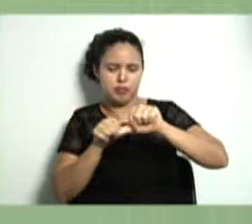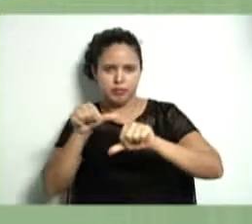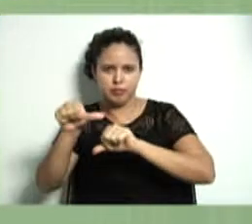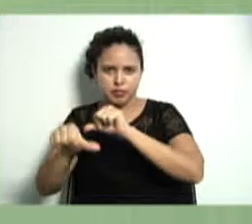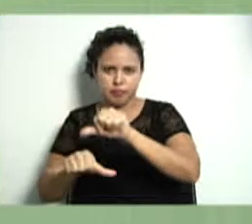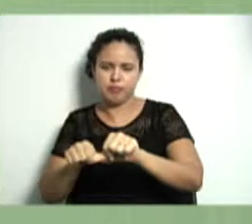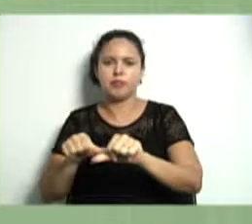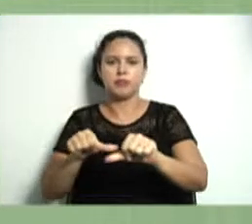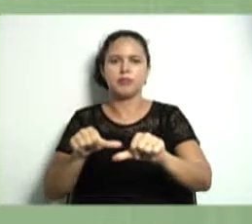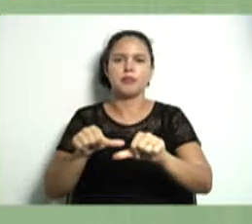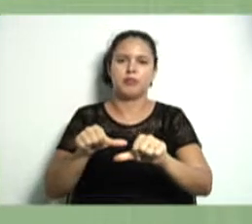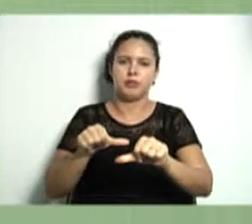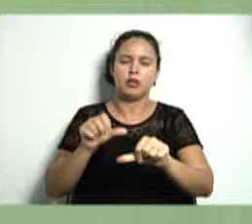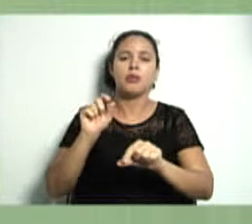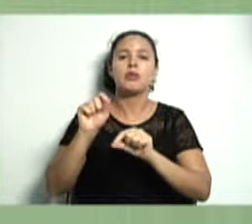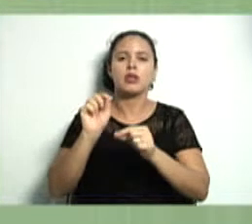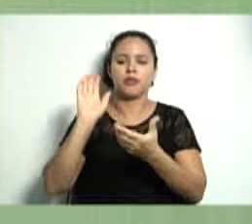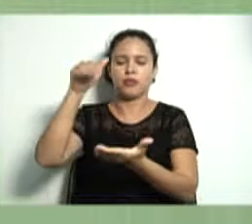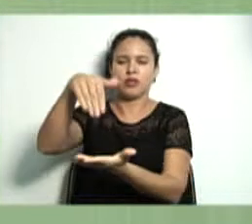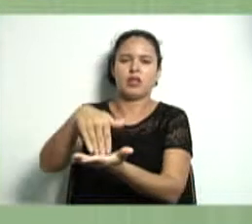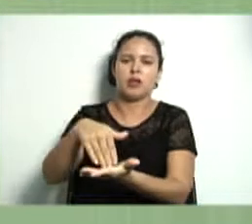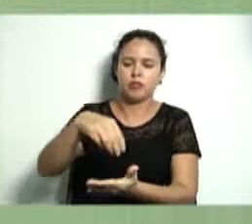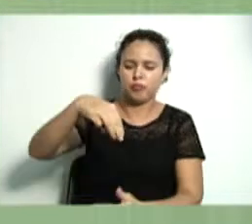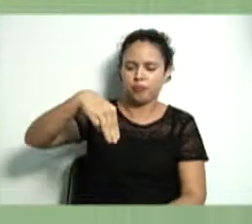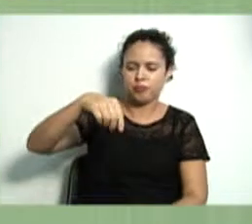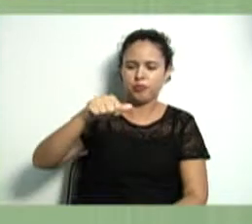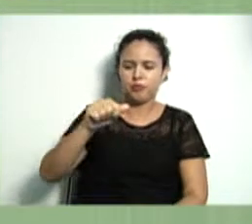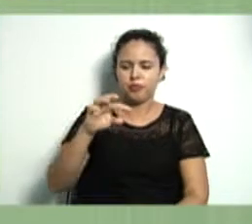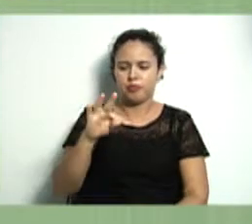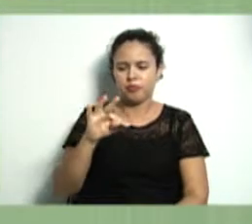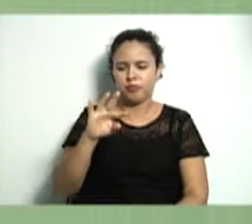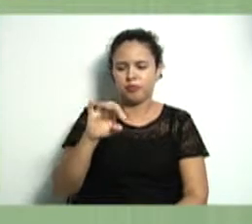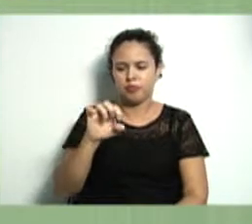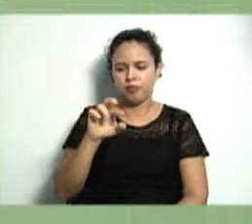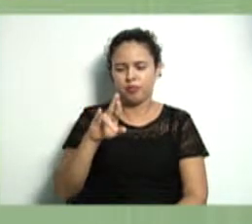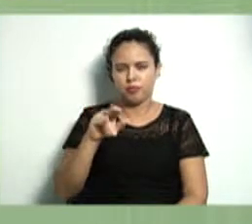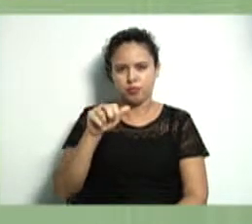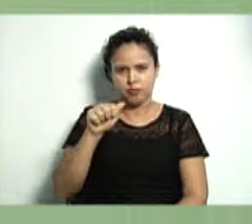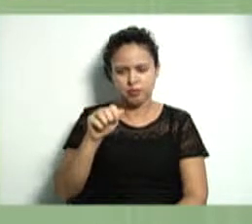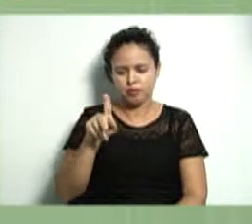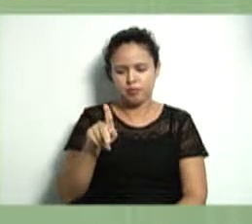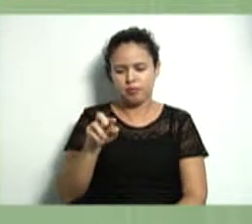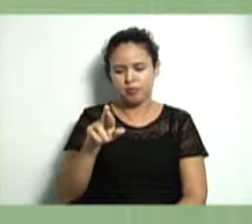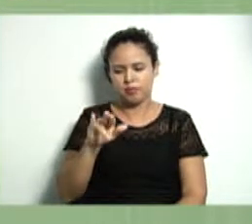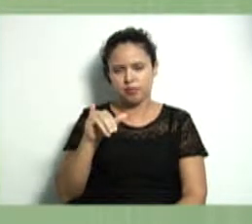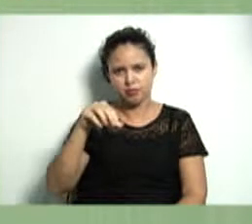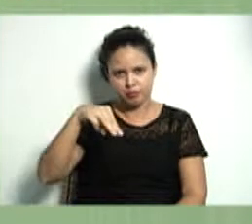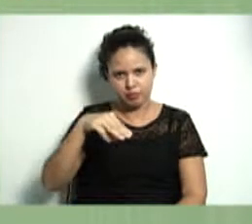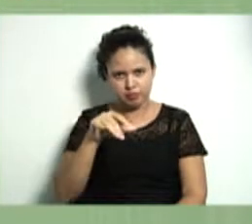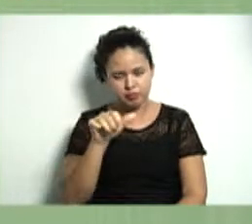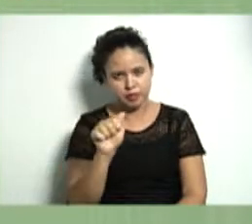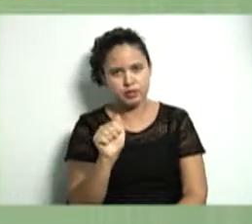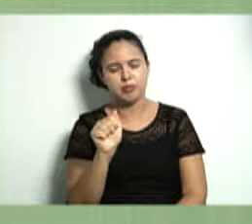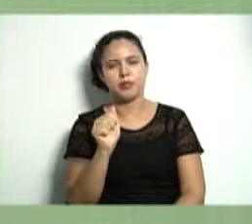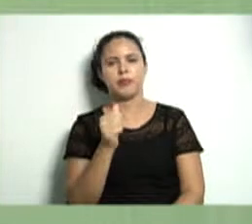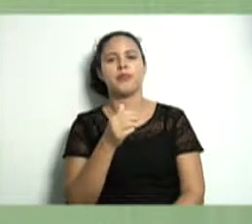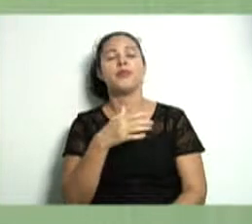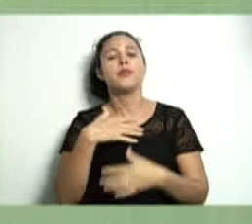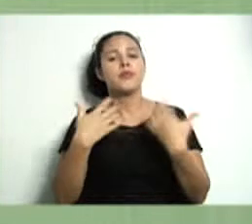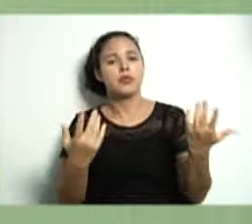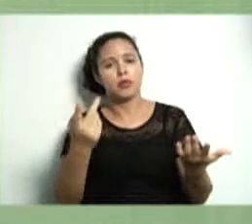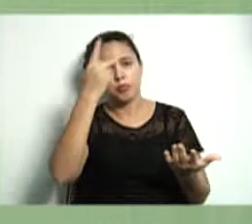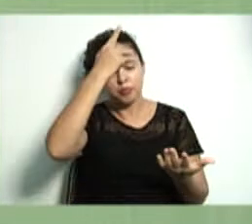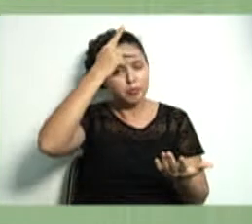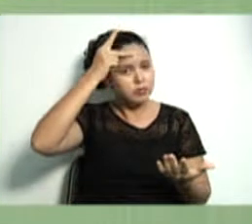matéria-prima e produção de outros bens e serviços. Então, o homem, quando ele